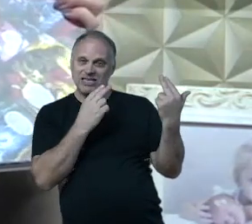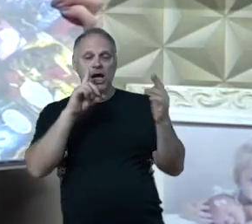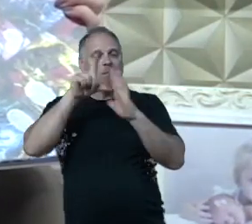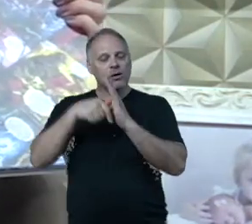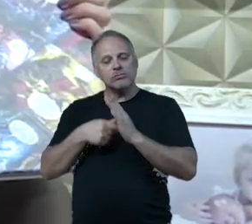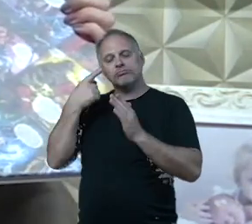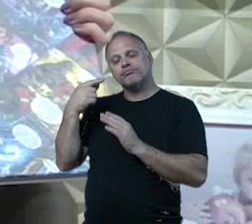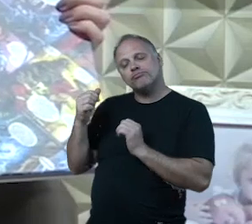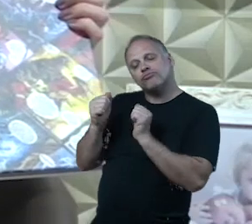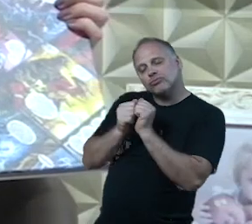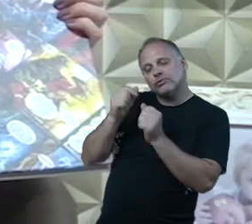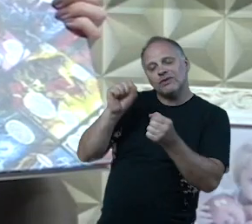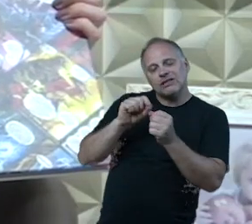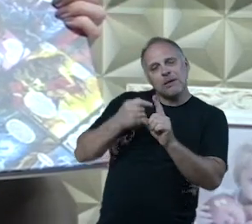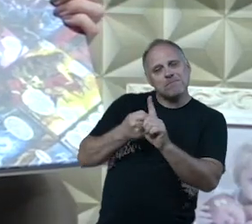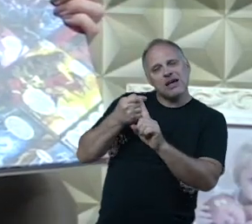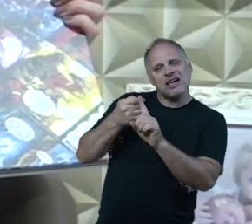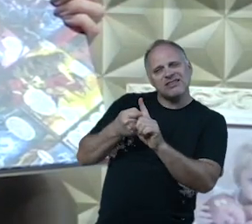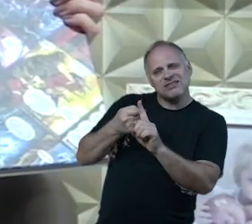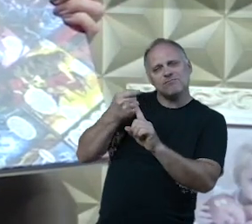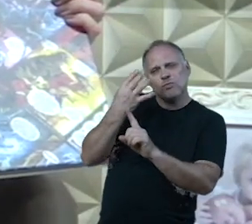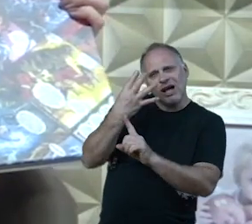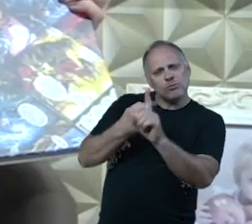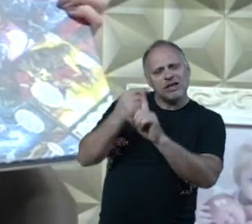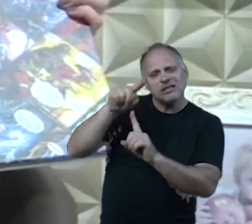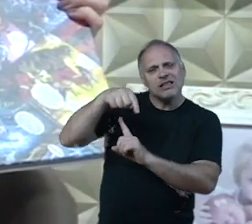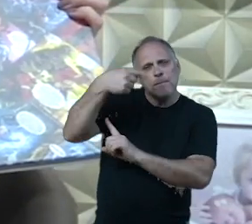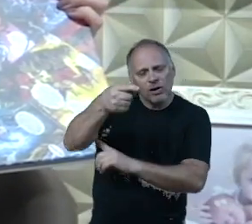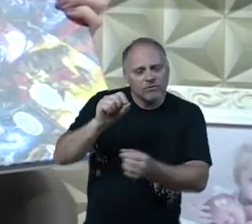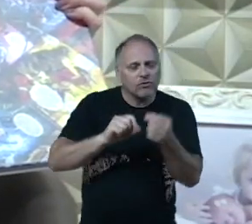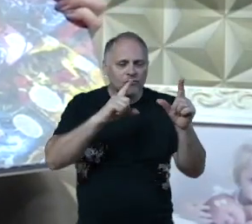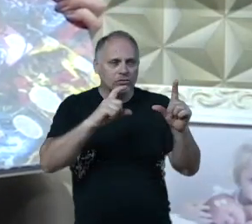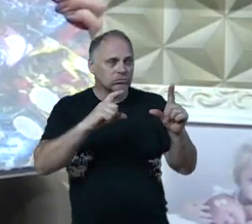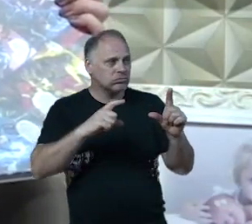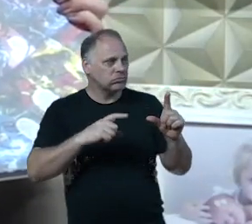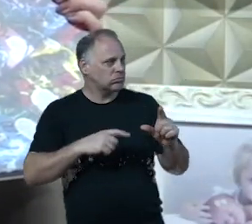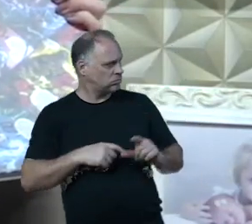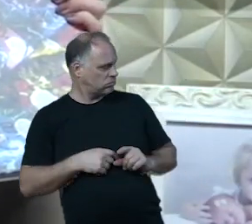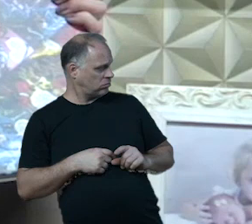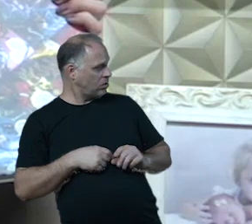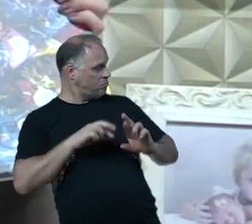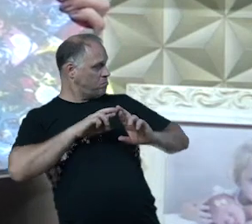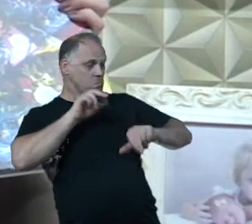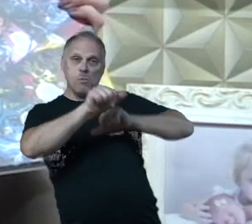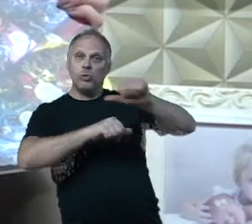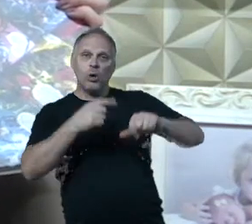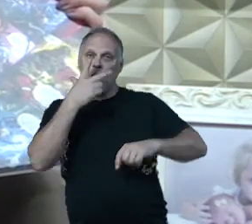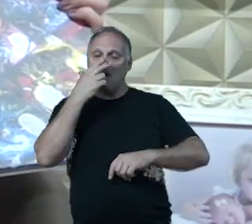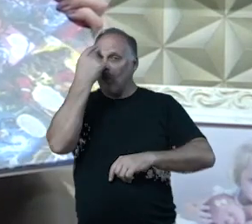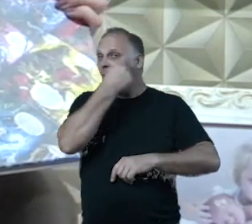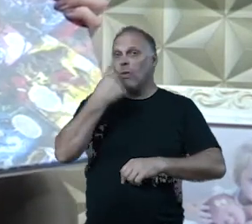de acompanhamento dela, que foram uns meses, com 4 meses, ela tava a cara do pai.